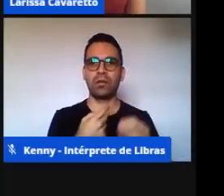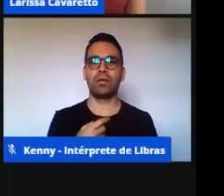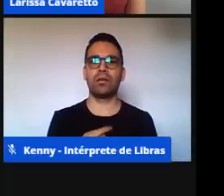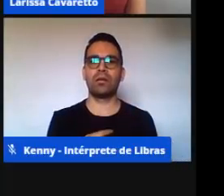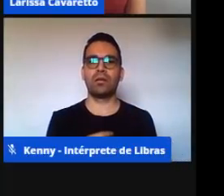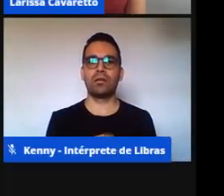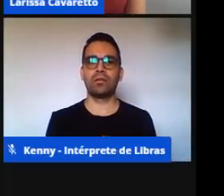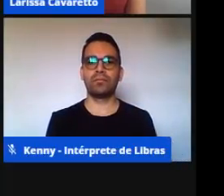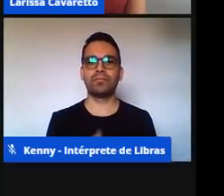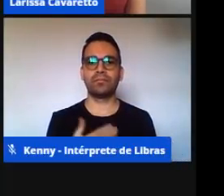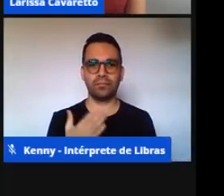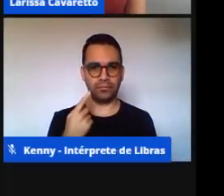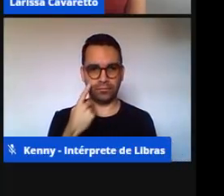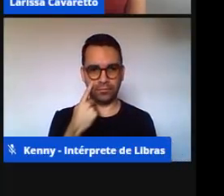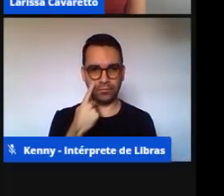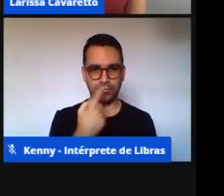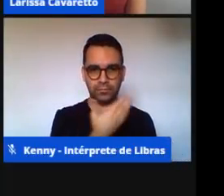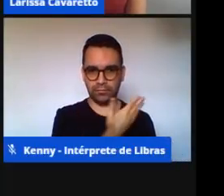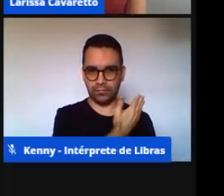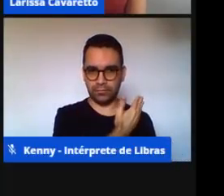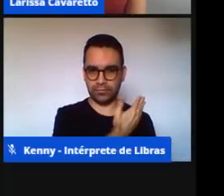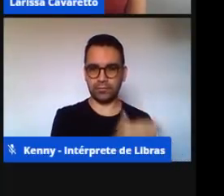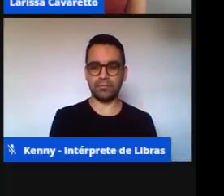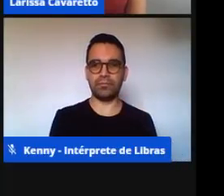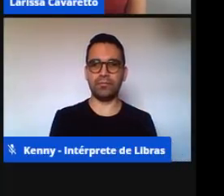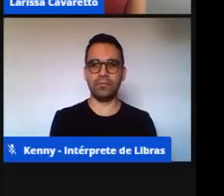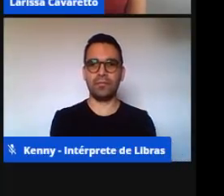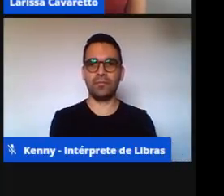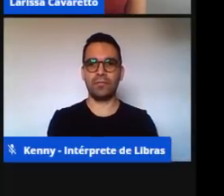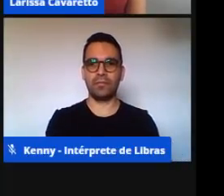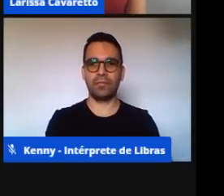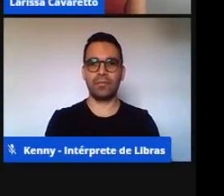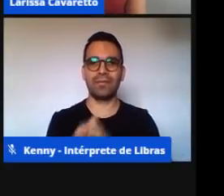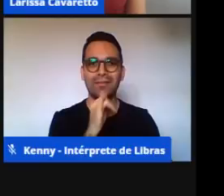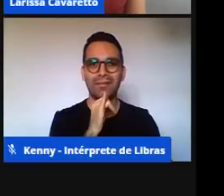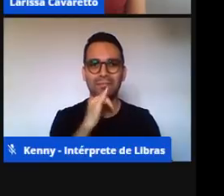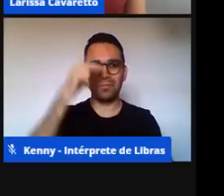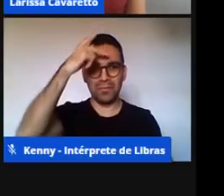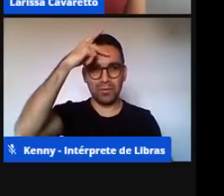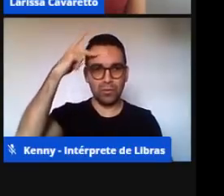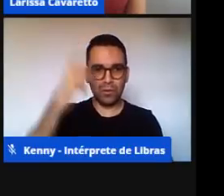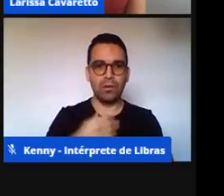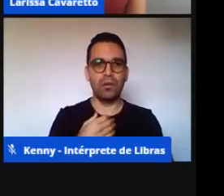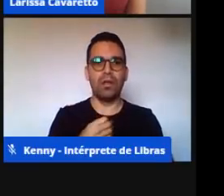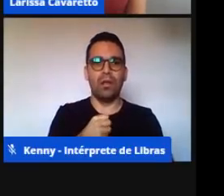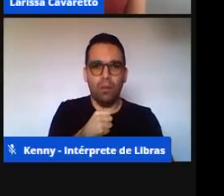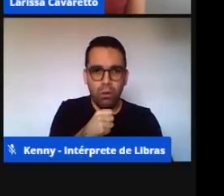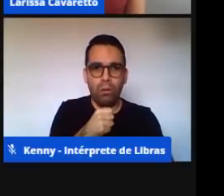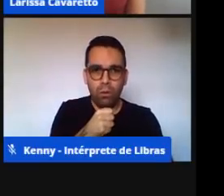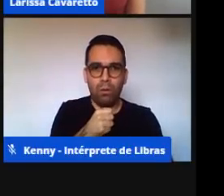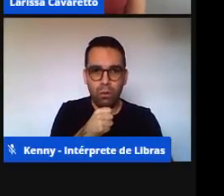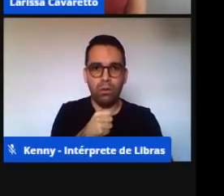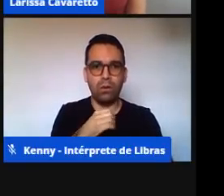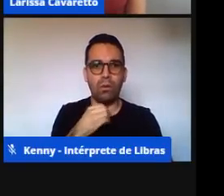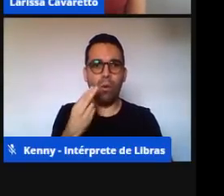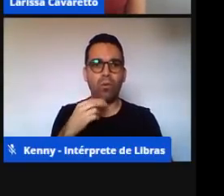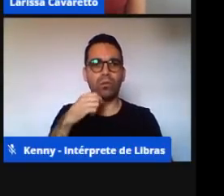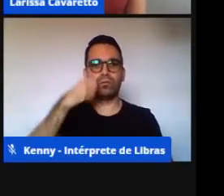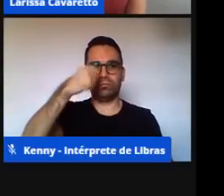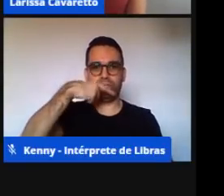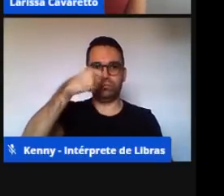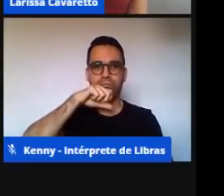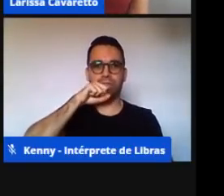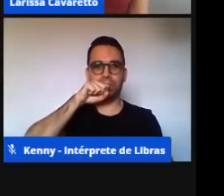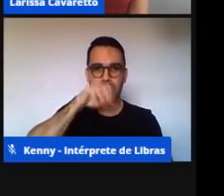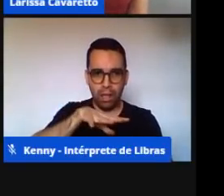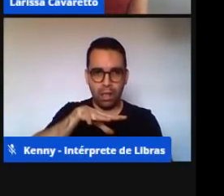também diminuir a chance de transmissão. Toda vez que alguém for espirrar ou tossir, tem que se cobrir a boca, seja com um lenço ou